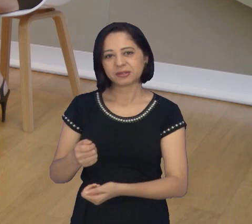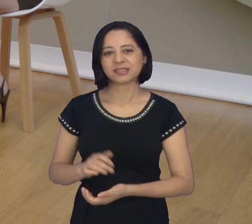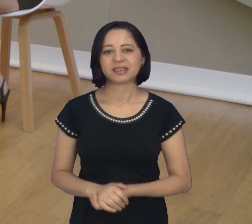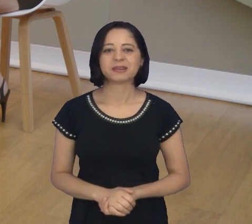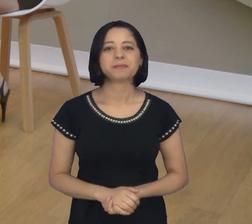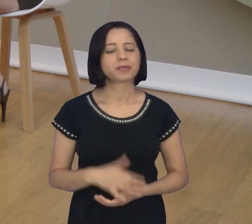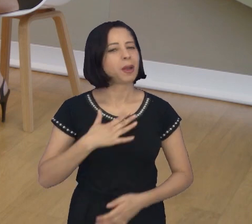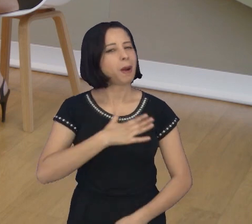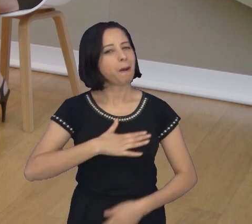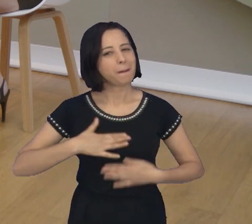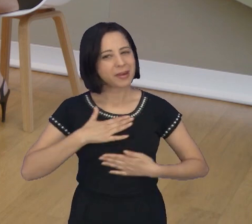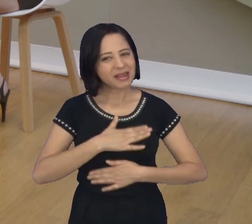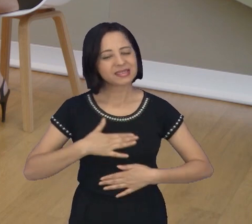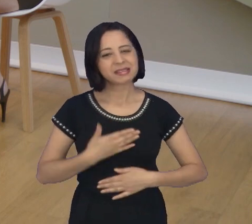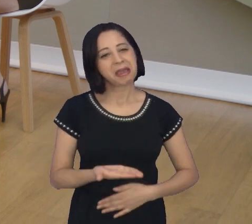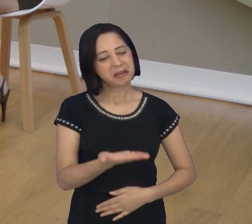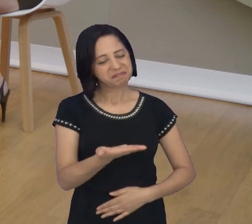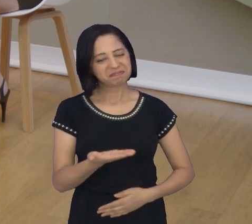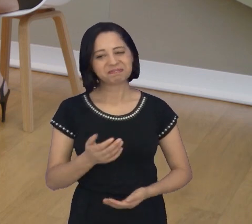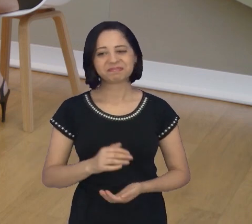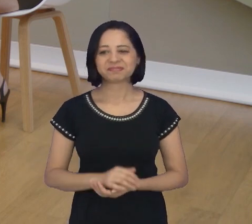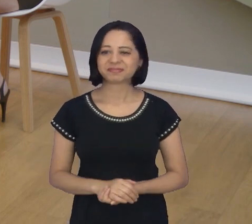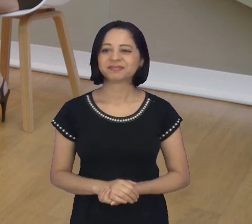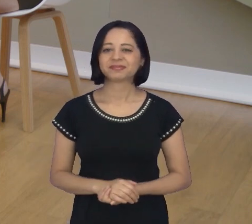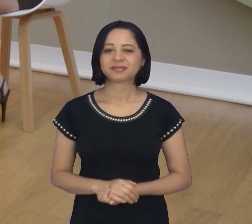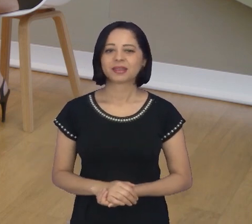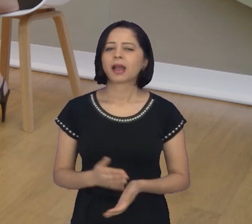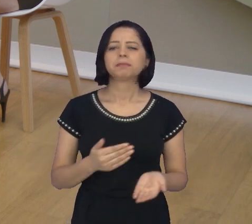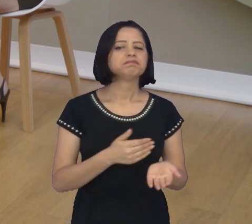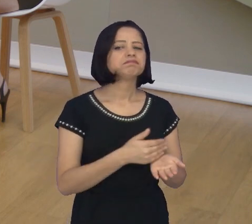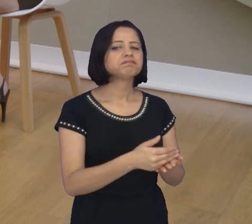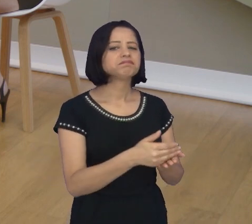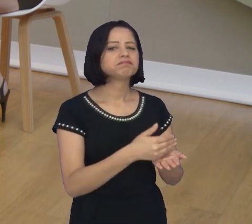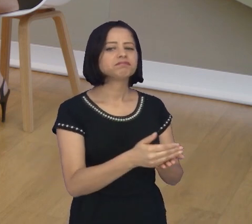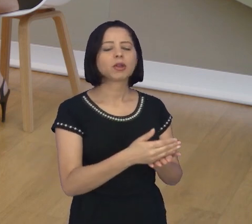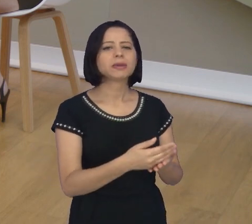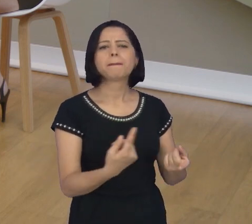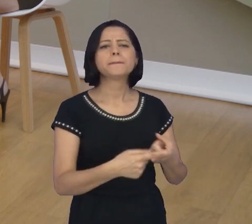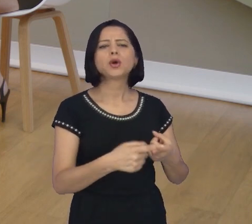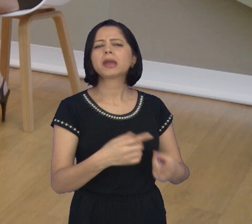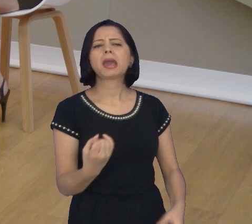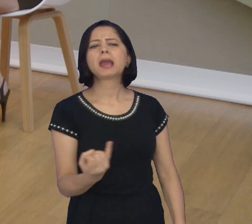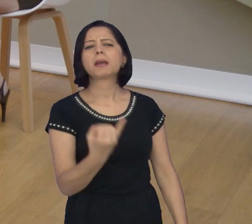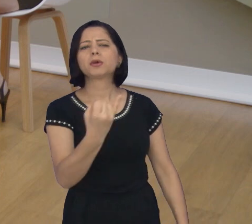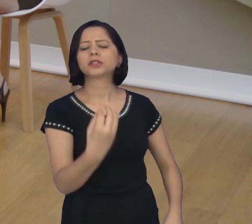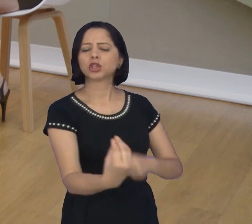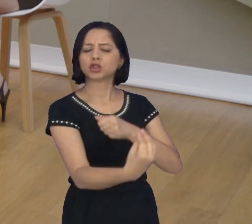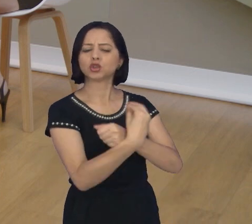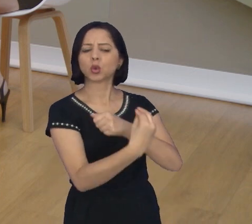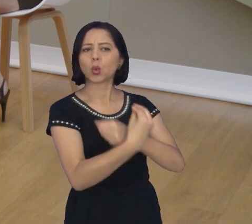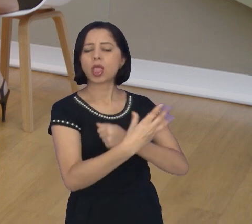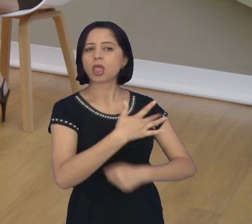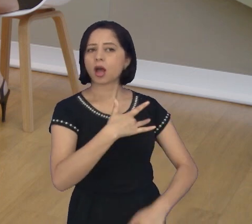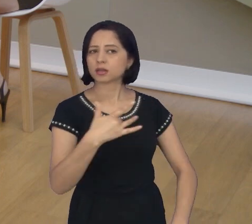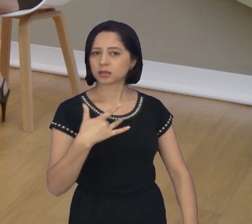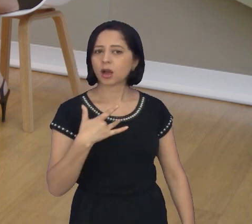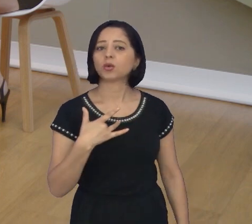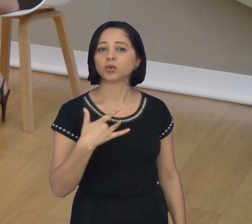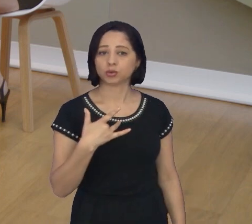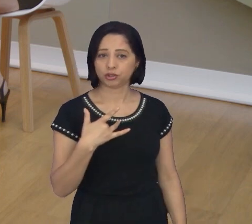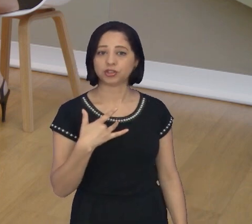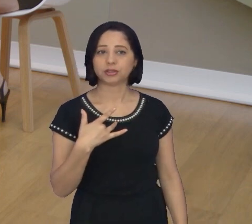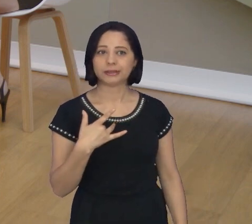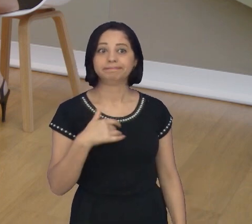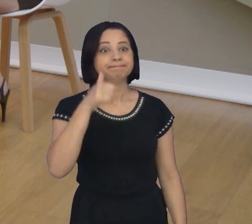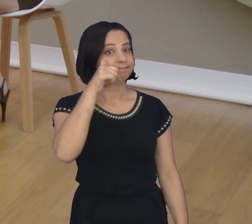É um prazer receber você aqui, né? Doutora, para a gente começar, por que é tão importante cuidar da nossa saúde, principalmente quando a gente fala